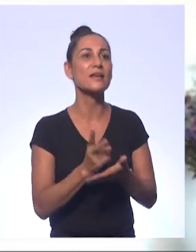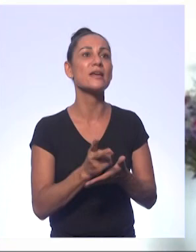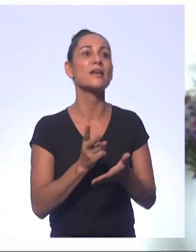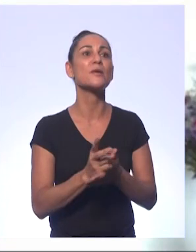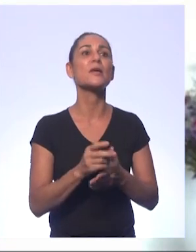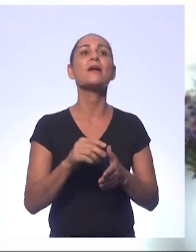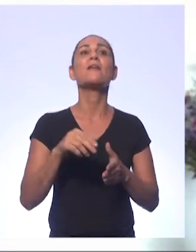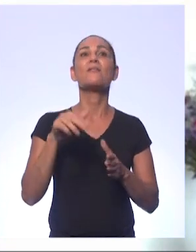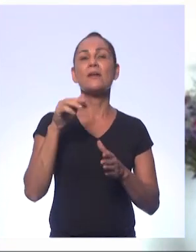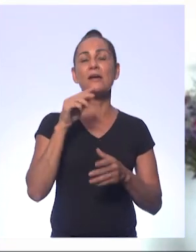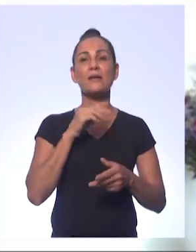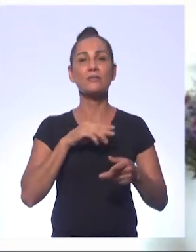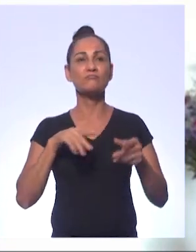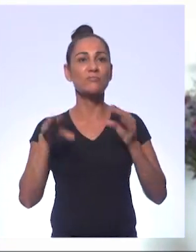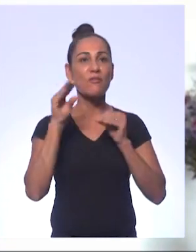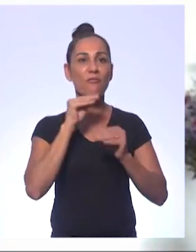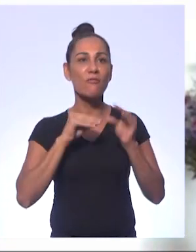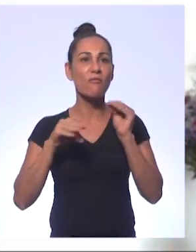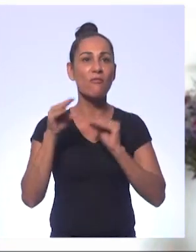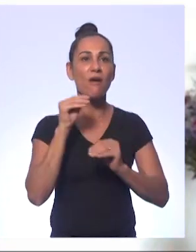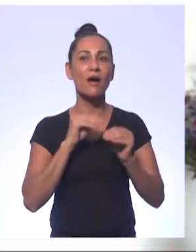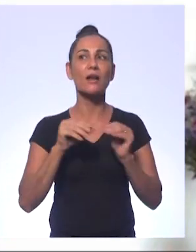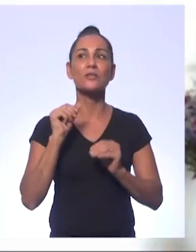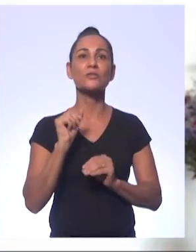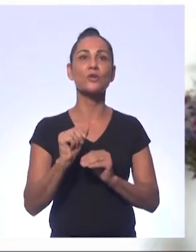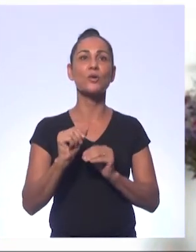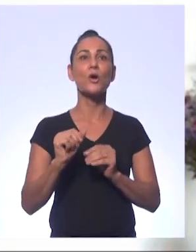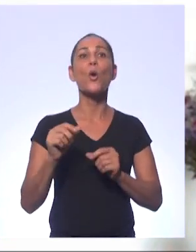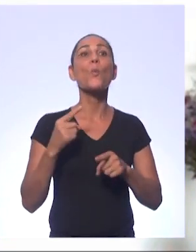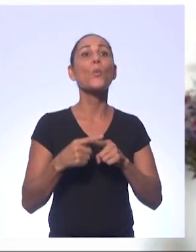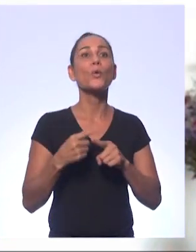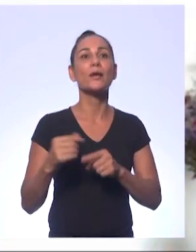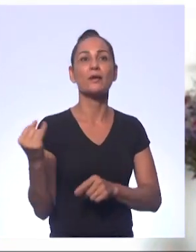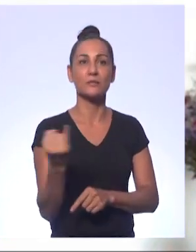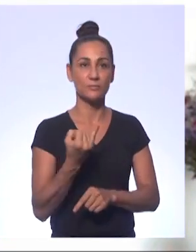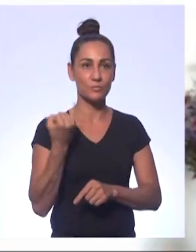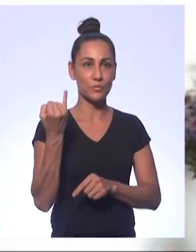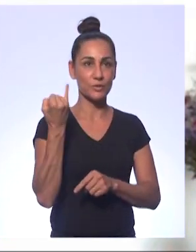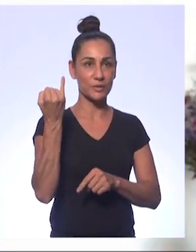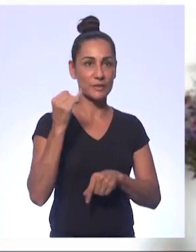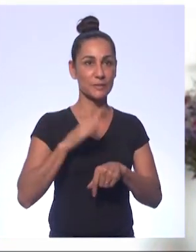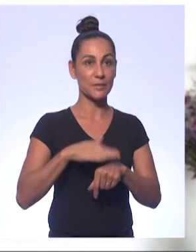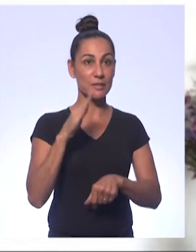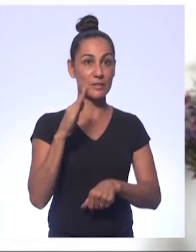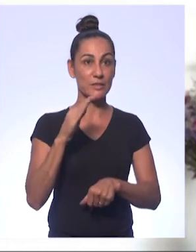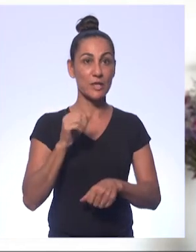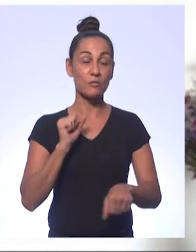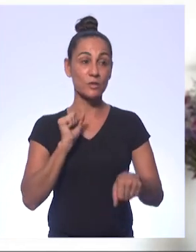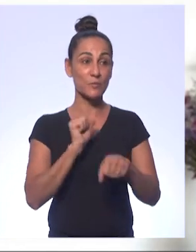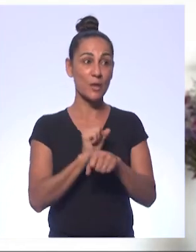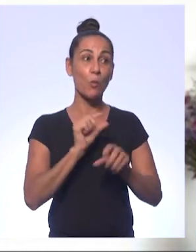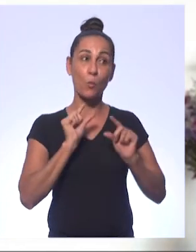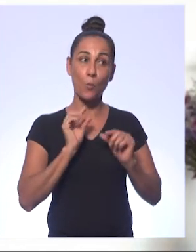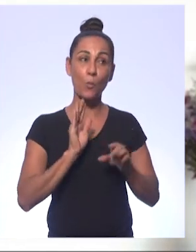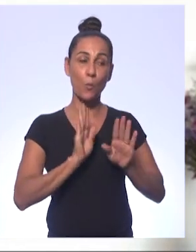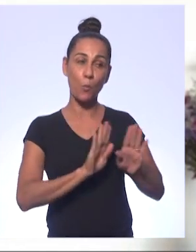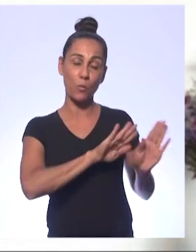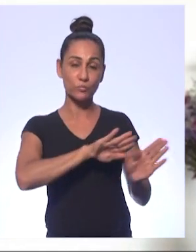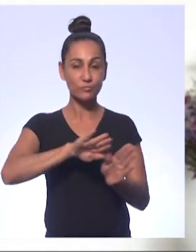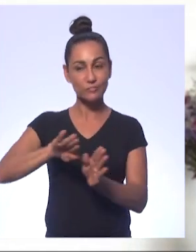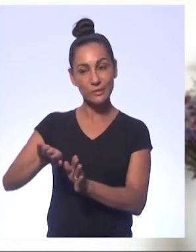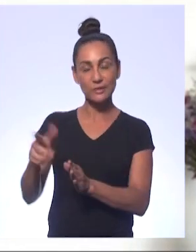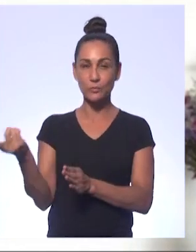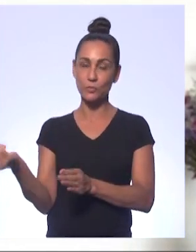dito sobre rubrica, porque ela se tornou tão importante. Vamos fazer uma pausa sobre rubricas e depois a gente